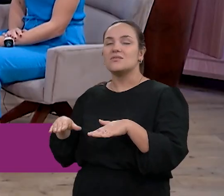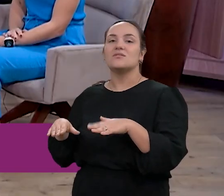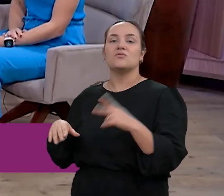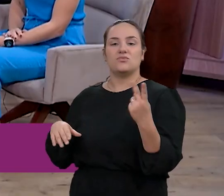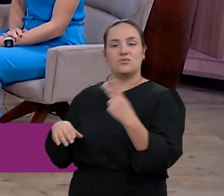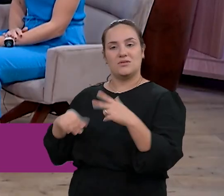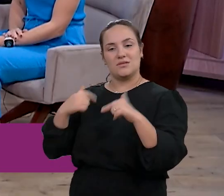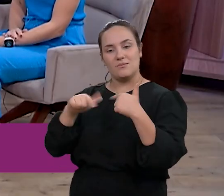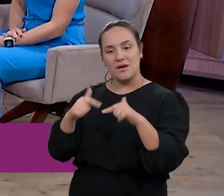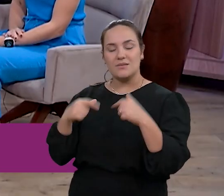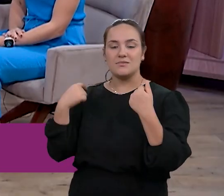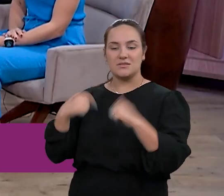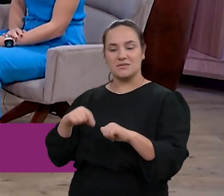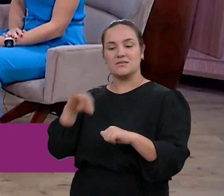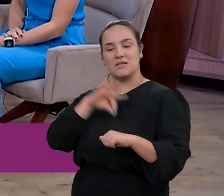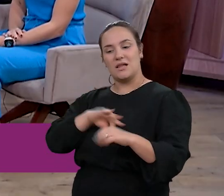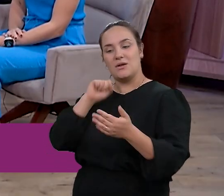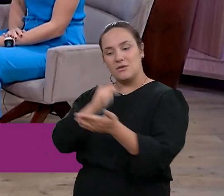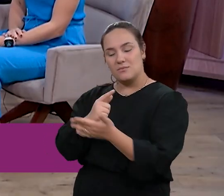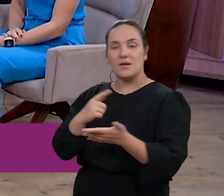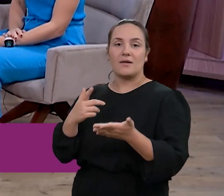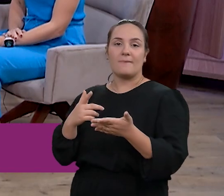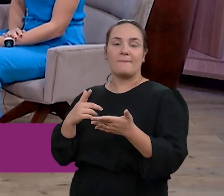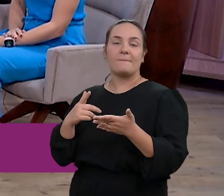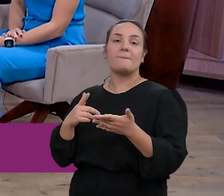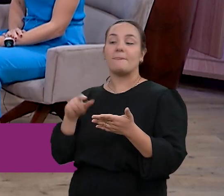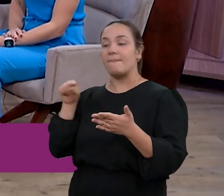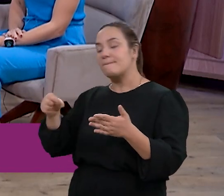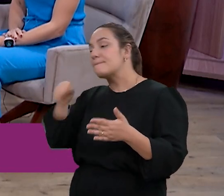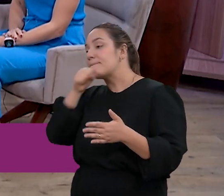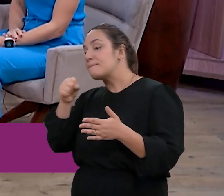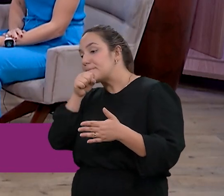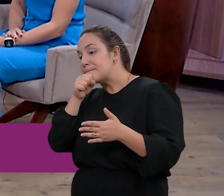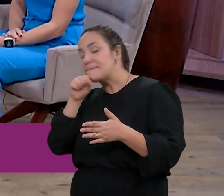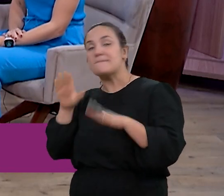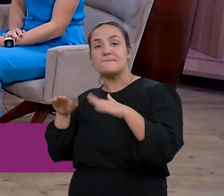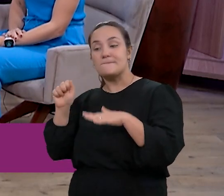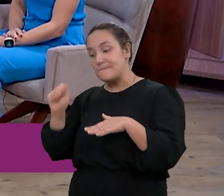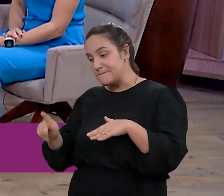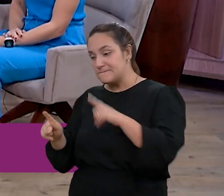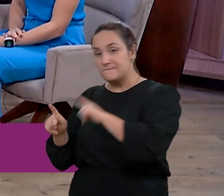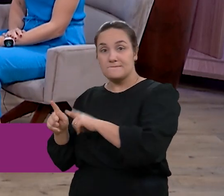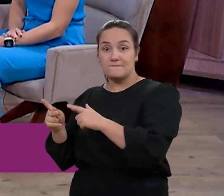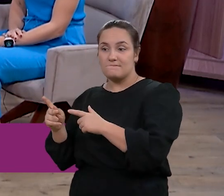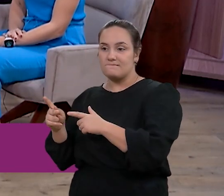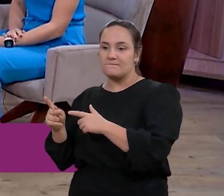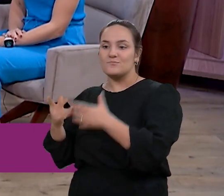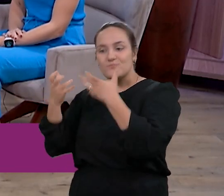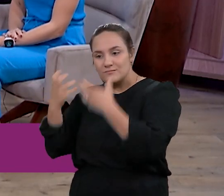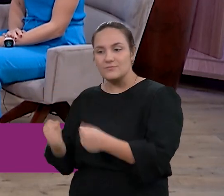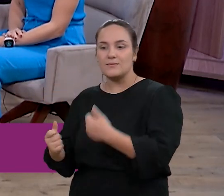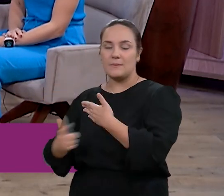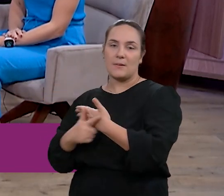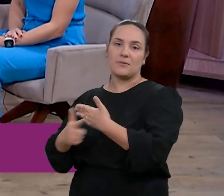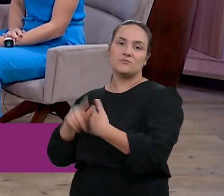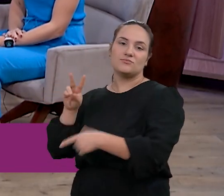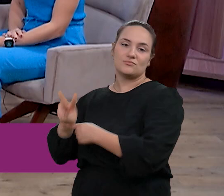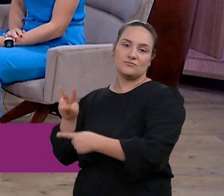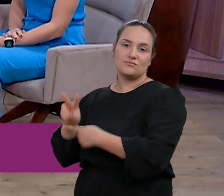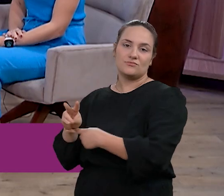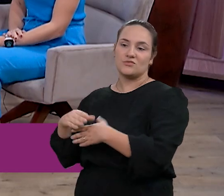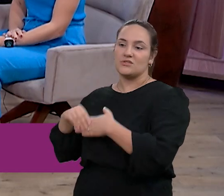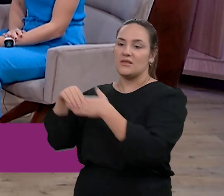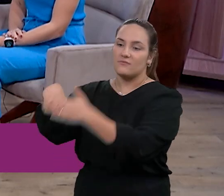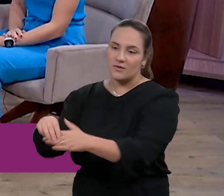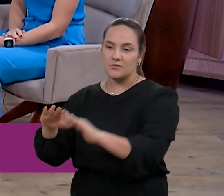trabalham precisam garantir renda para manter ali o sustento da casa essa avó que muitas vezes é aposentada acaba assumindo esse tempo